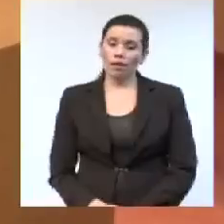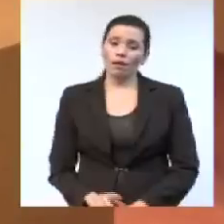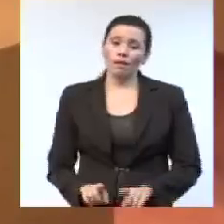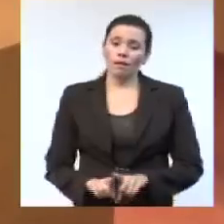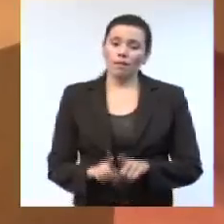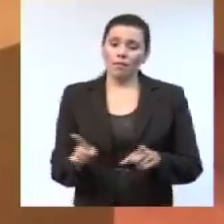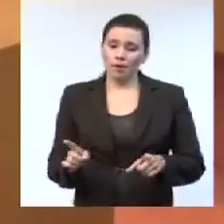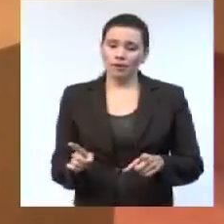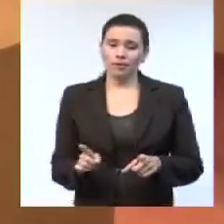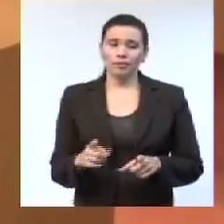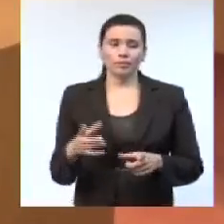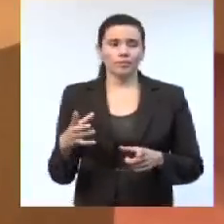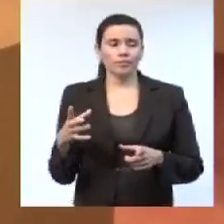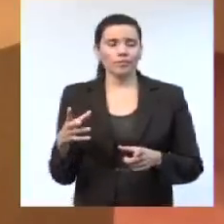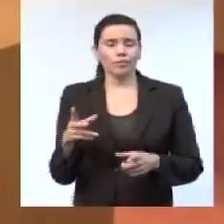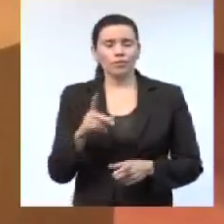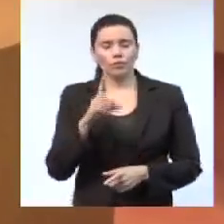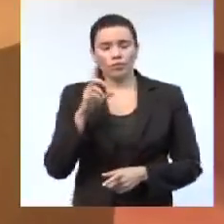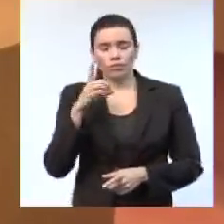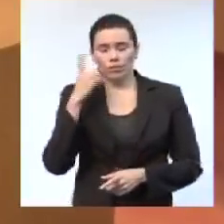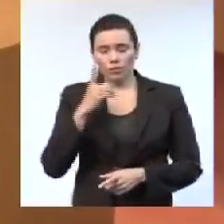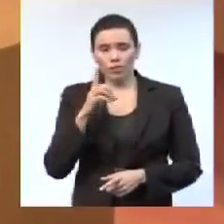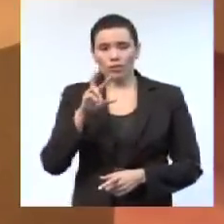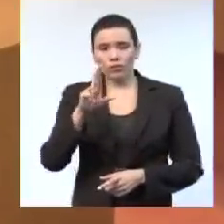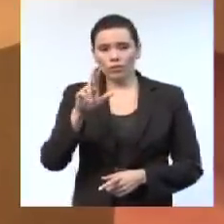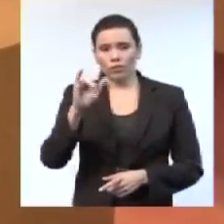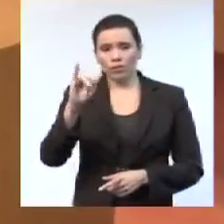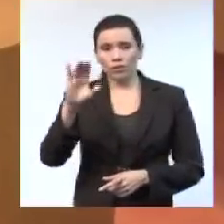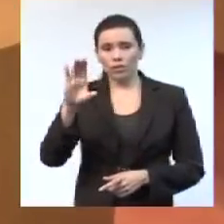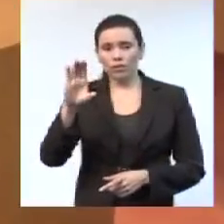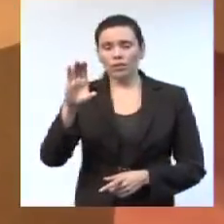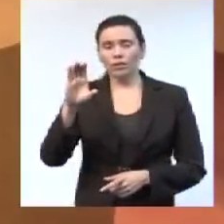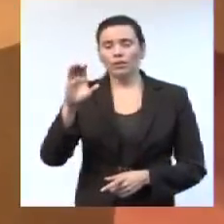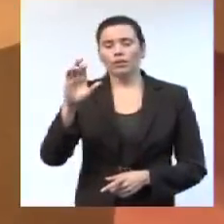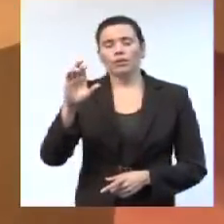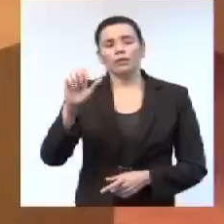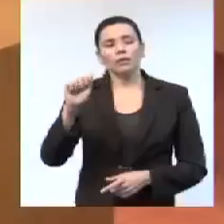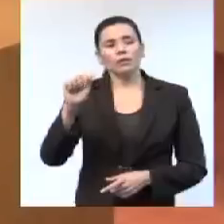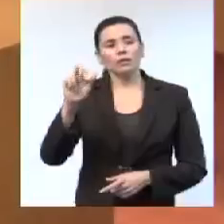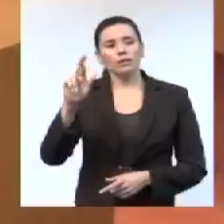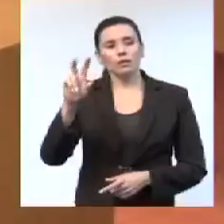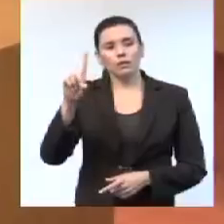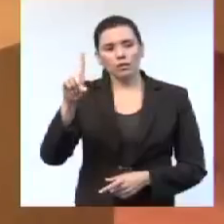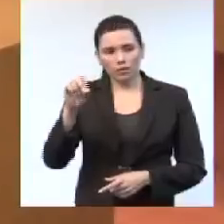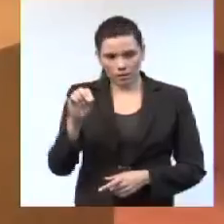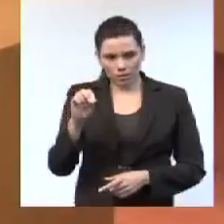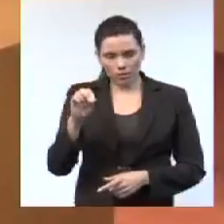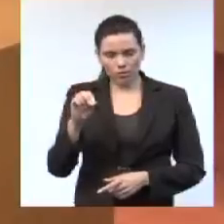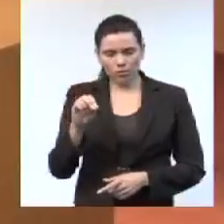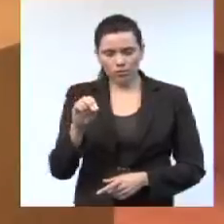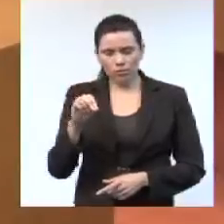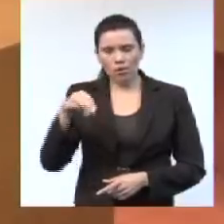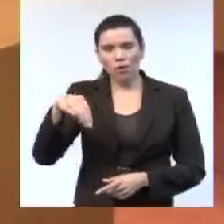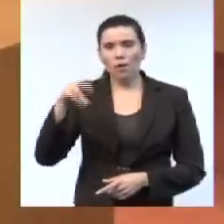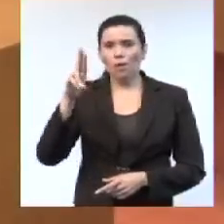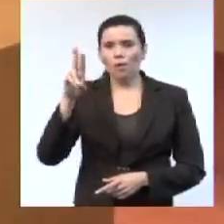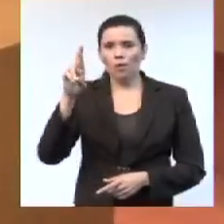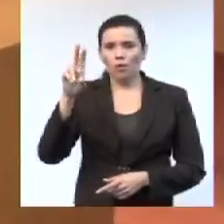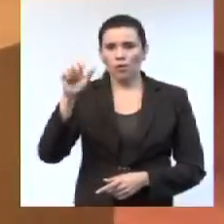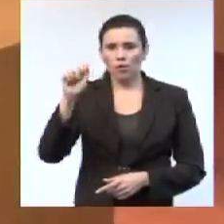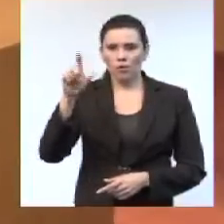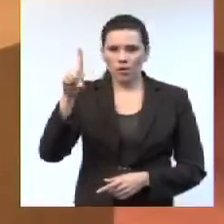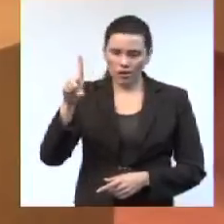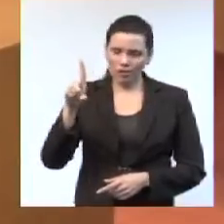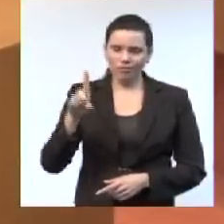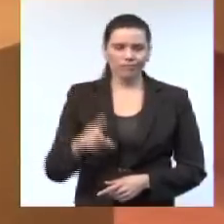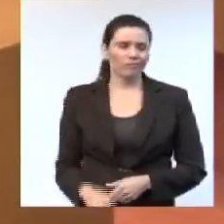fato consumado. Nenhuma chance. Nenhuma chance, porque não representa de novidade absolutamente nada para a cidade de São Luís. E